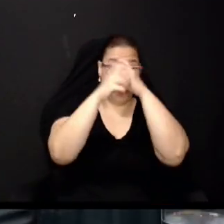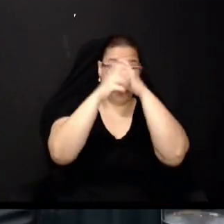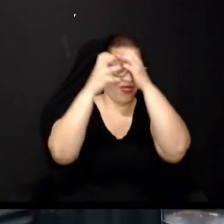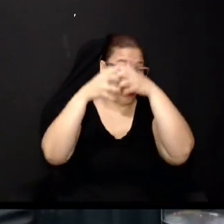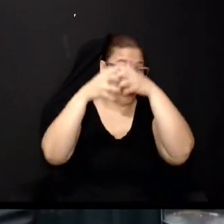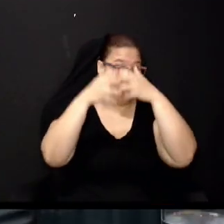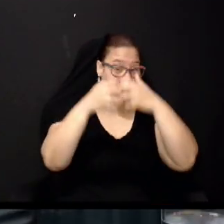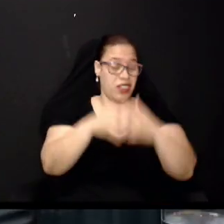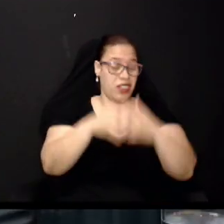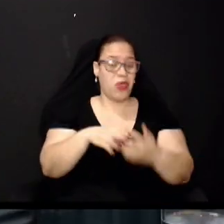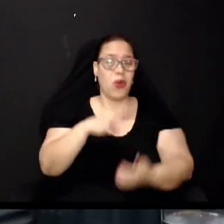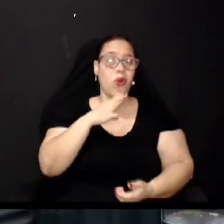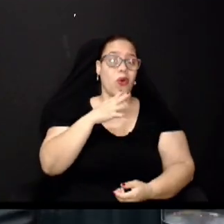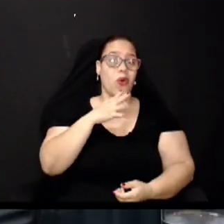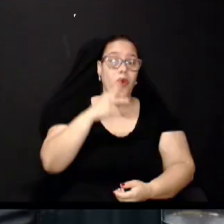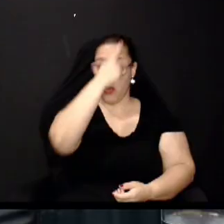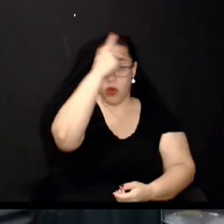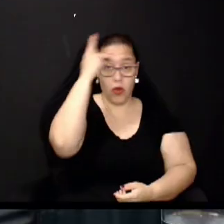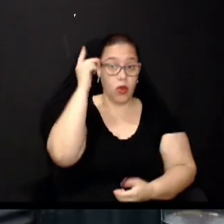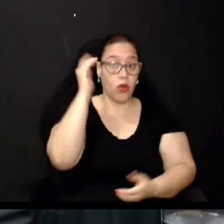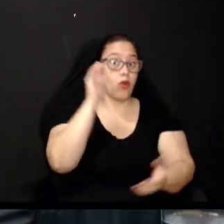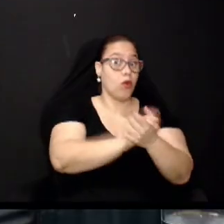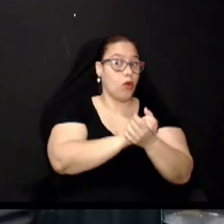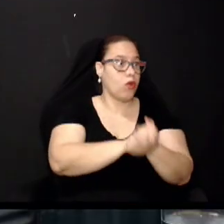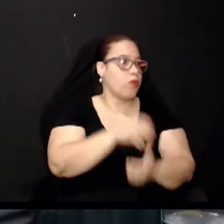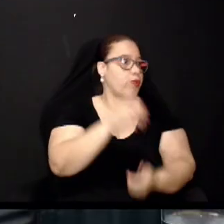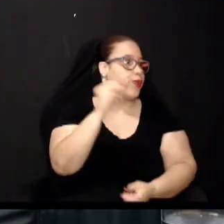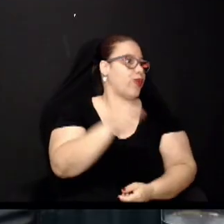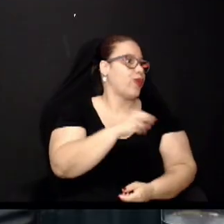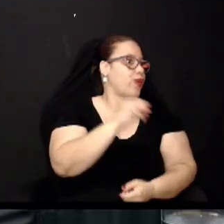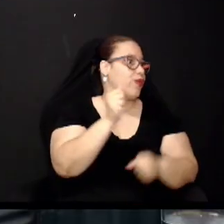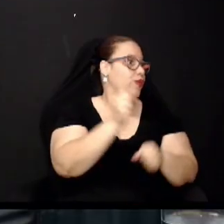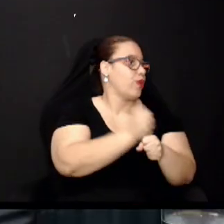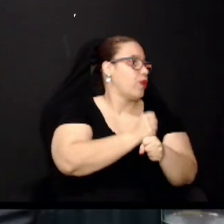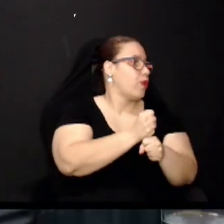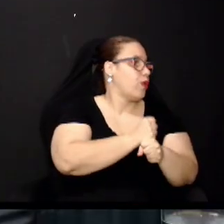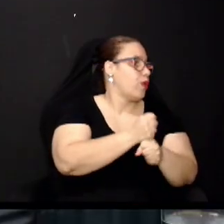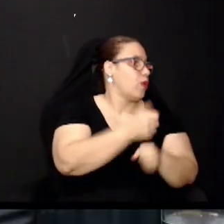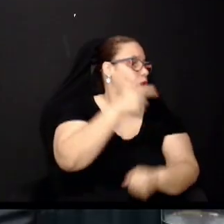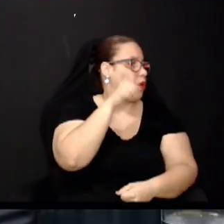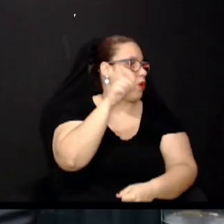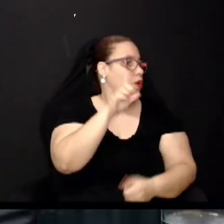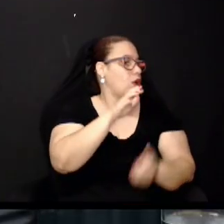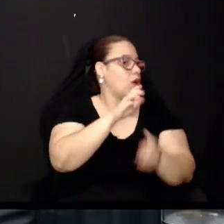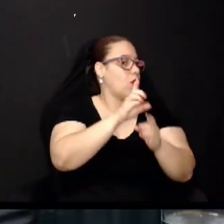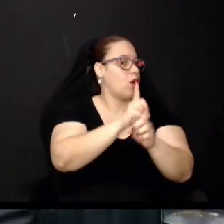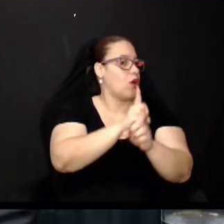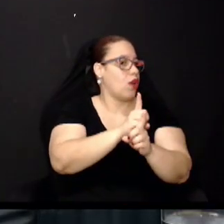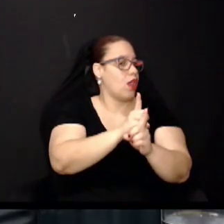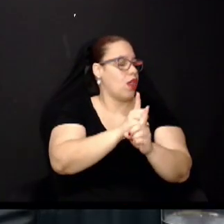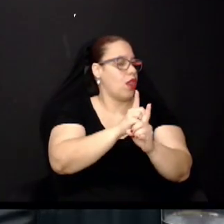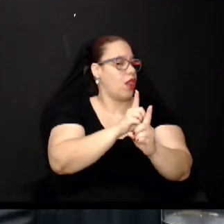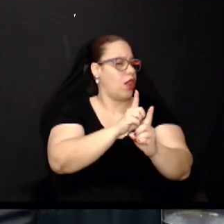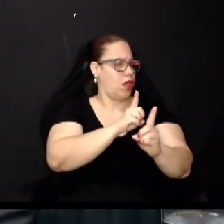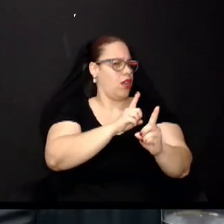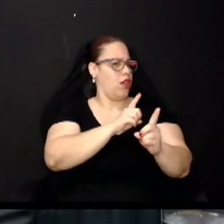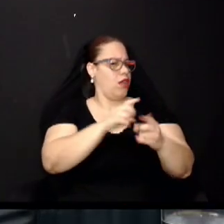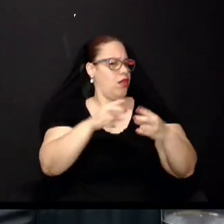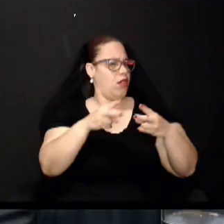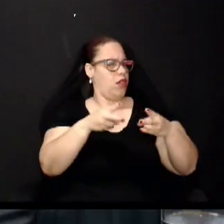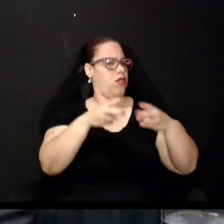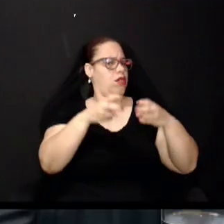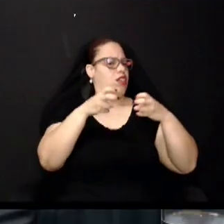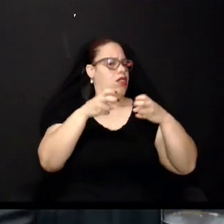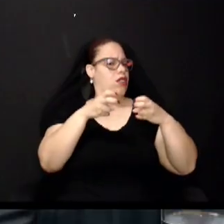essa pessoa com quem eu fui casada por Verdade. tantos anos, né? Porque Uhum. quando ela consegue se distanciar um pouco e observar a situação um pouco de